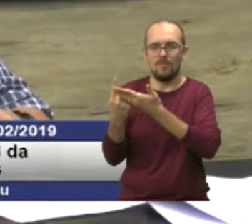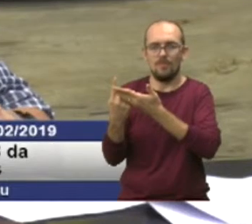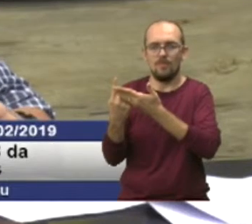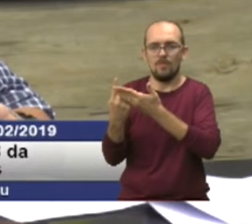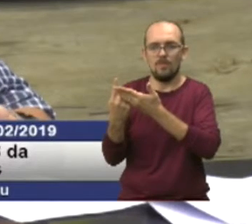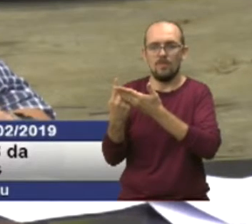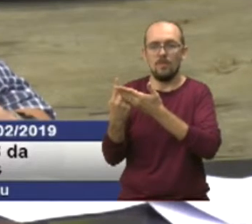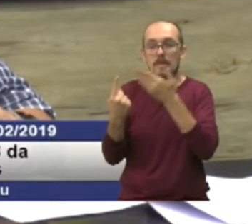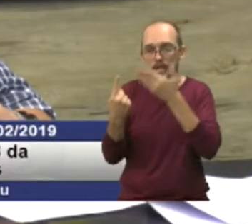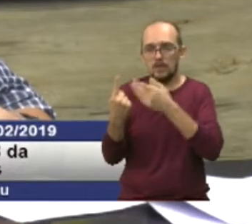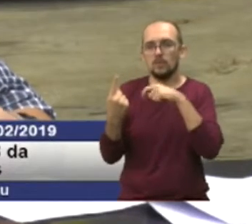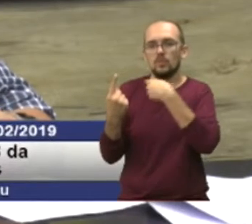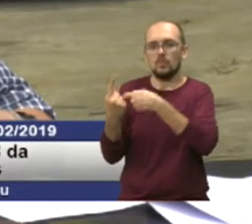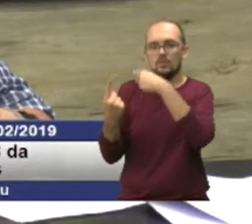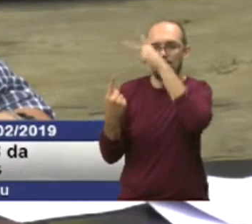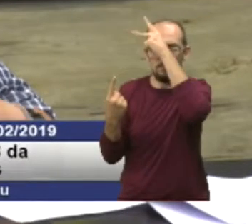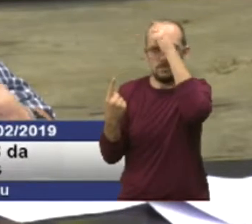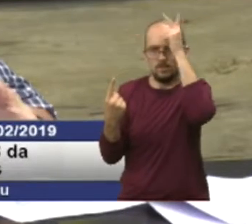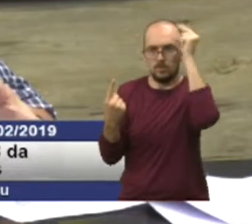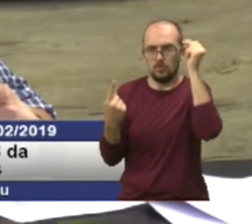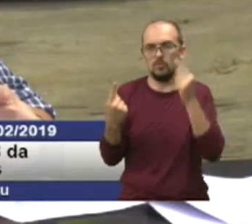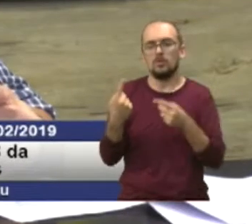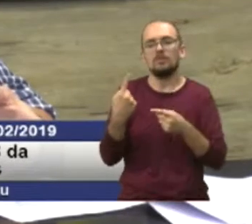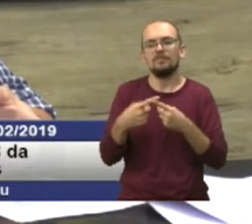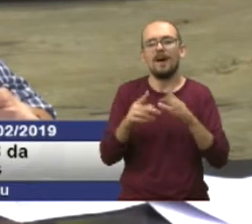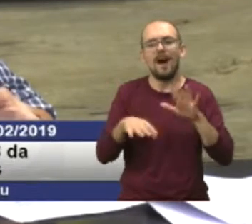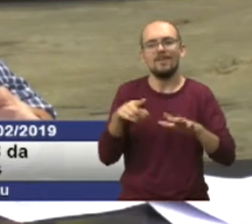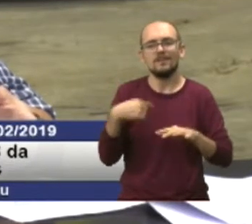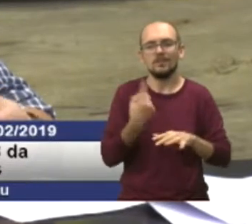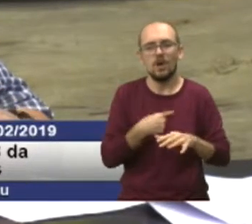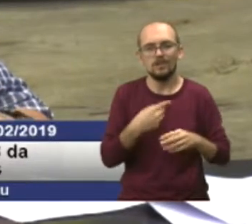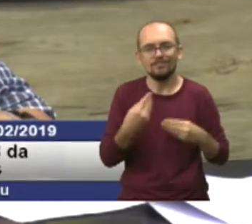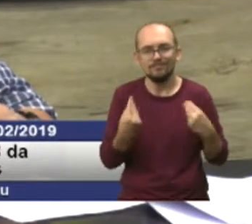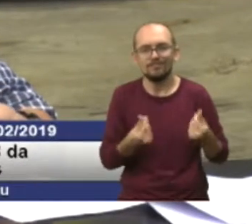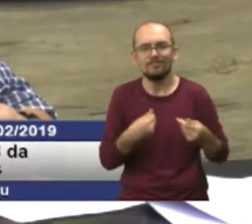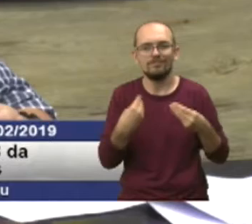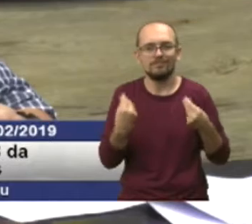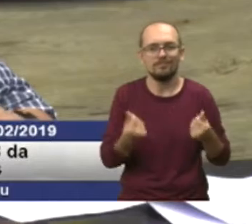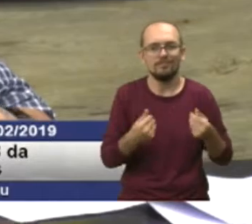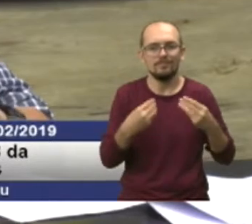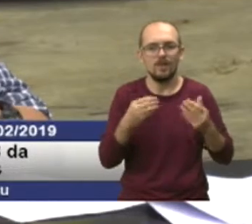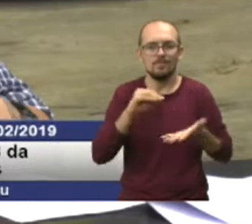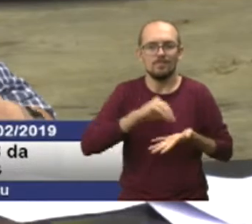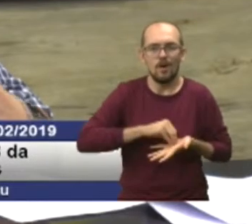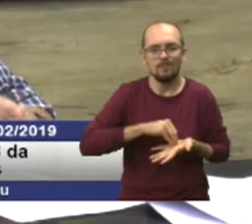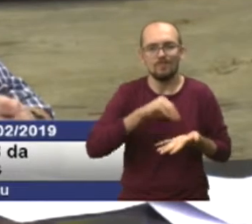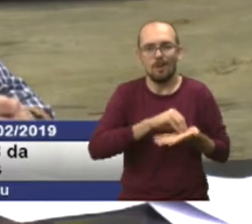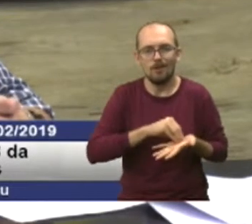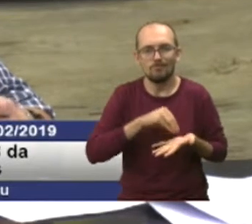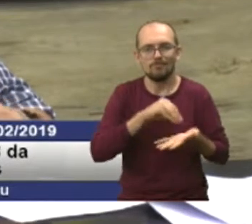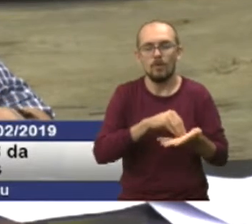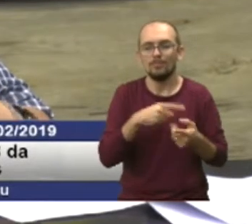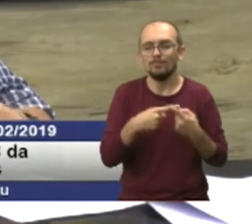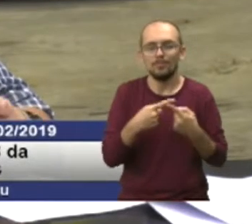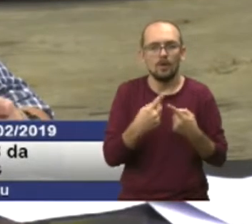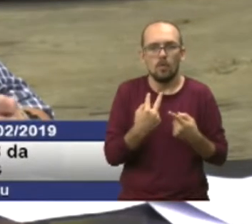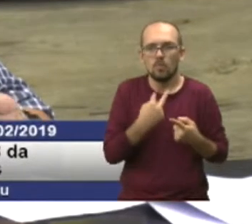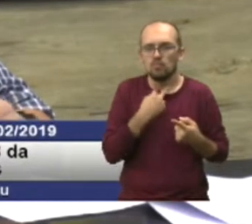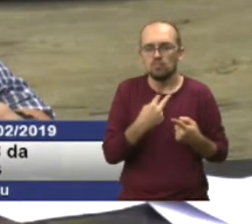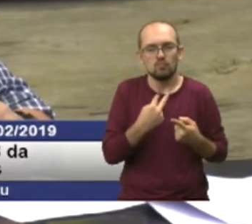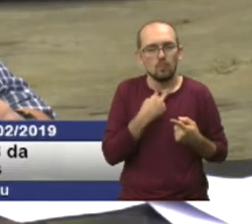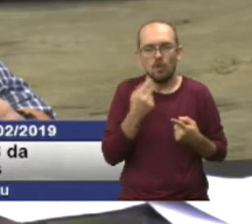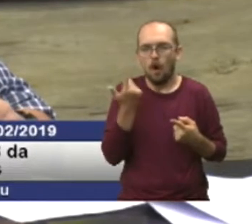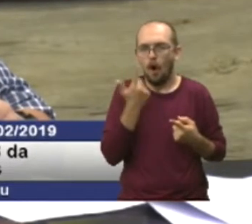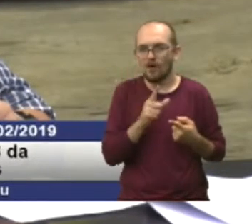verdade, nós, às vezes, não atingimos as expectativas porque não temos como, não podemos